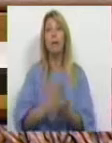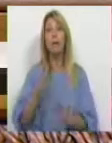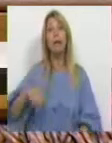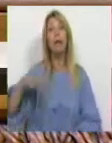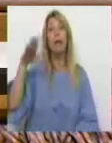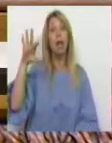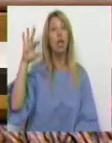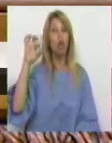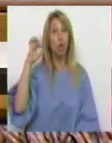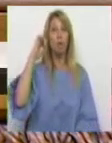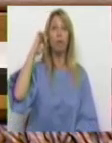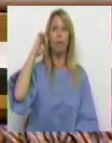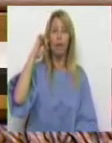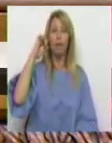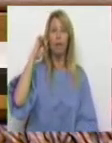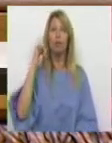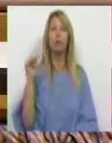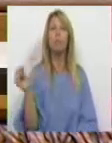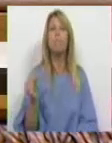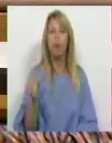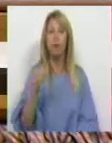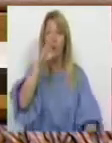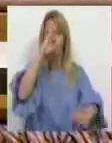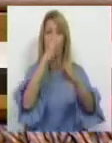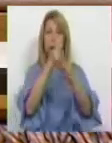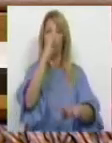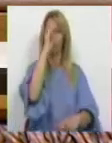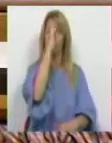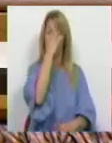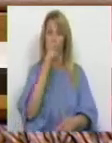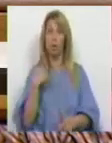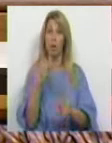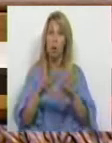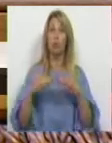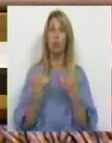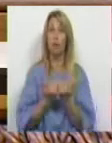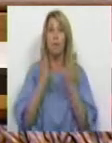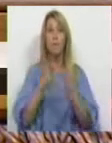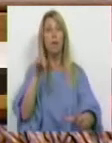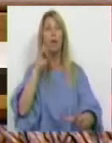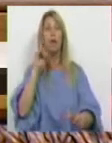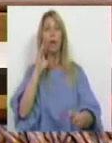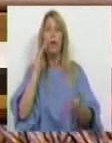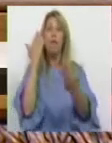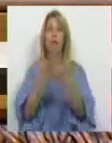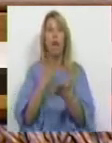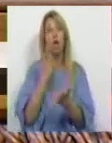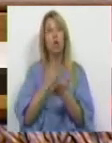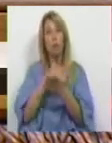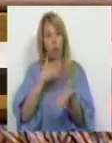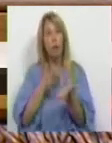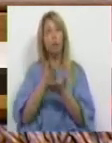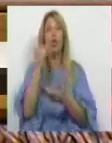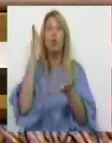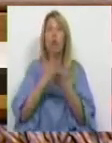anos, no mínimo, o empenho e esforço da nossa sociedade deve ser o de garantir condições para a escolaridade obrigatória.